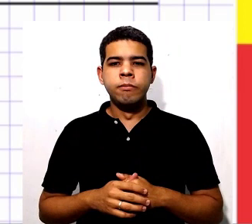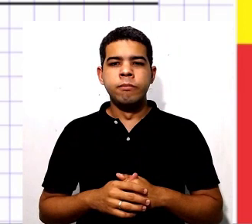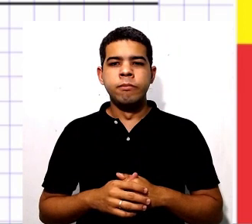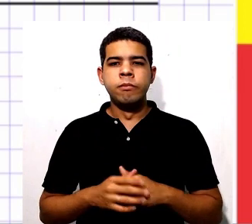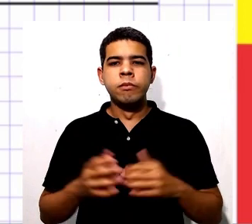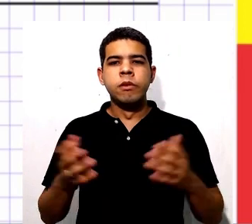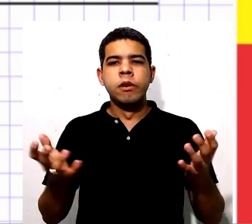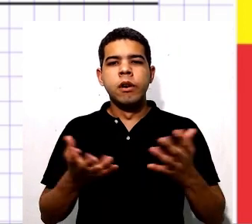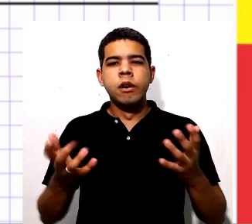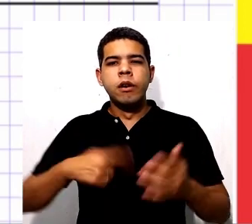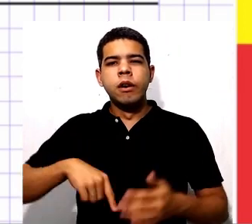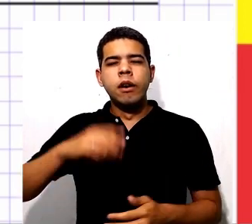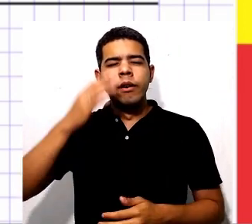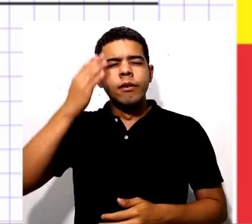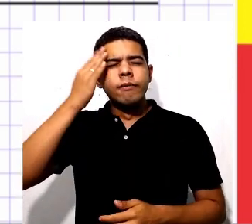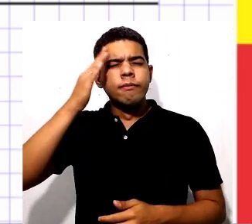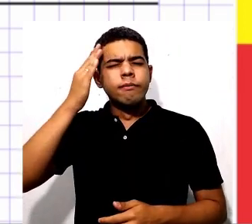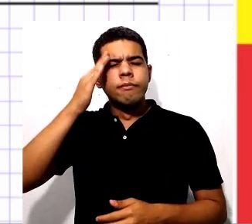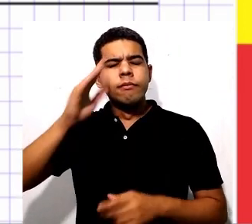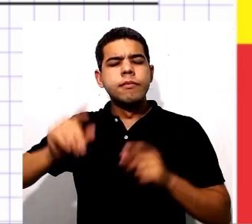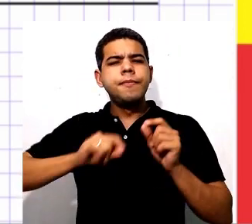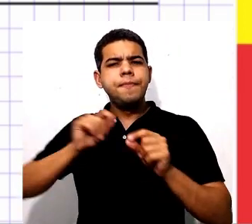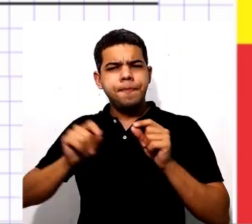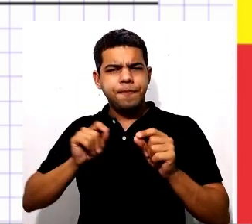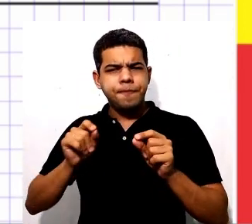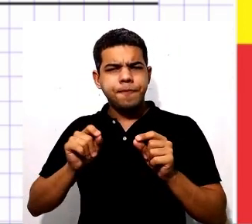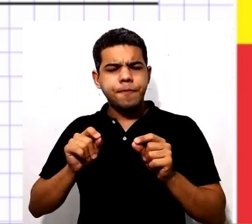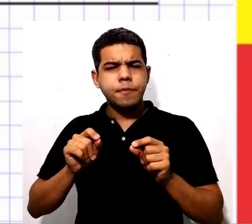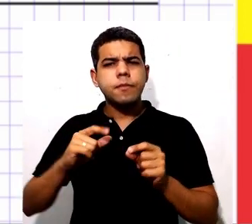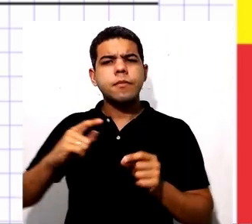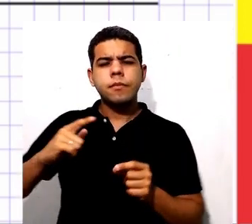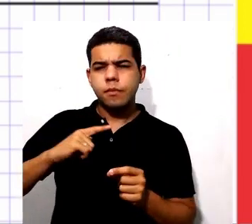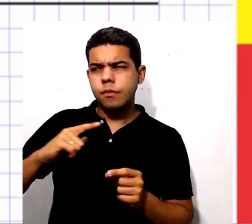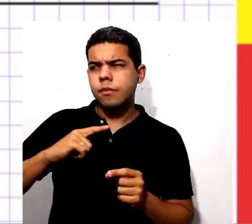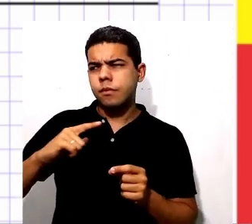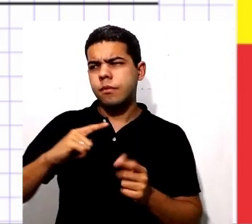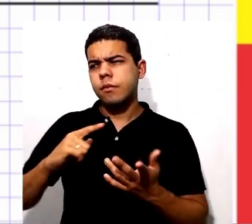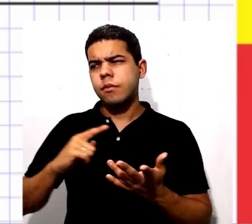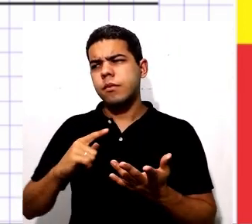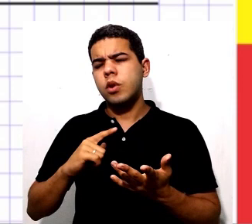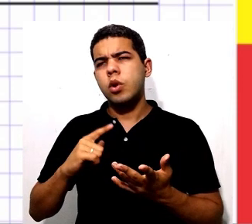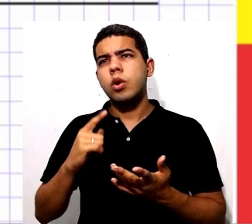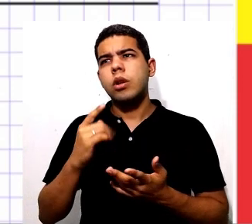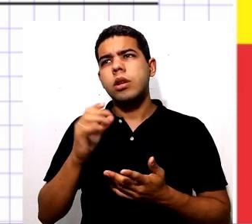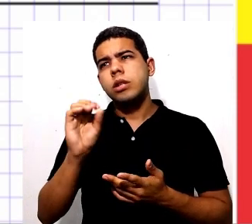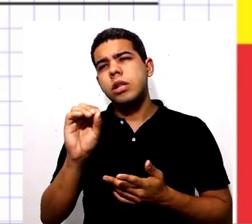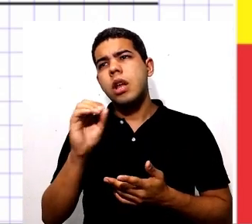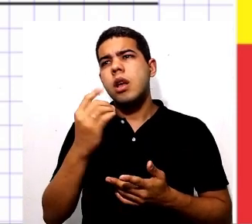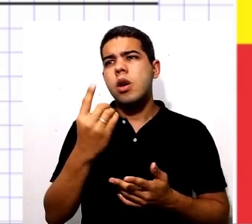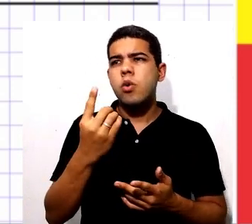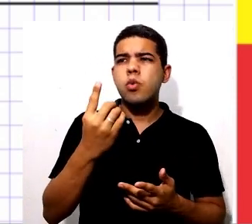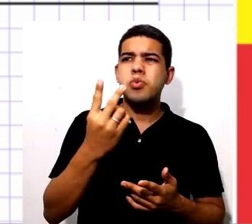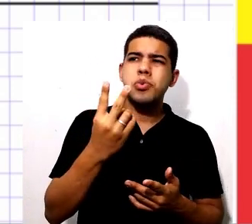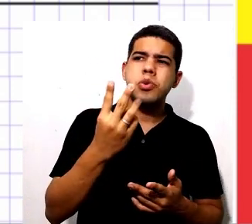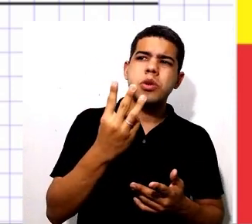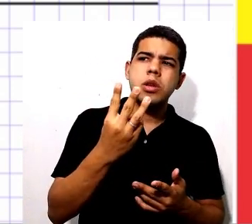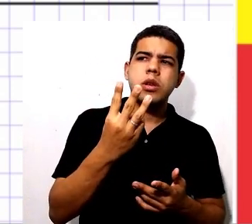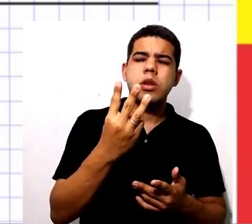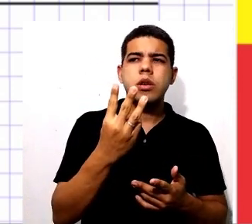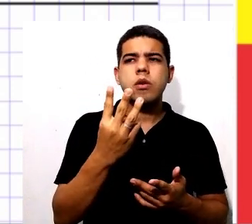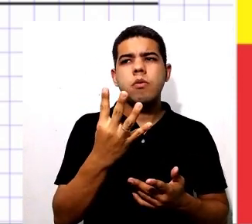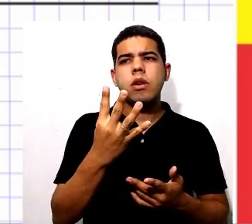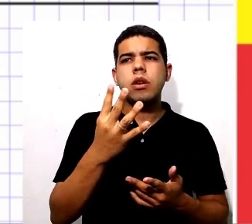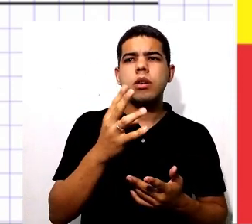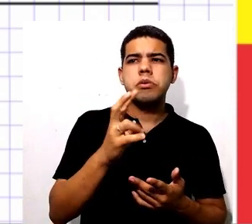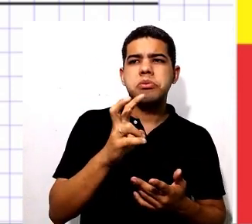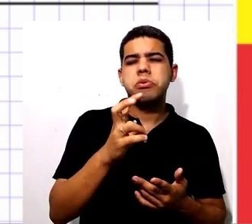Vamos pegar esse número e colocar em uma reta, onde essas retas vão ser horizontal e vertical,